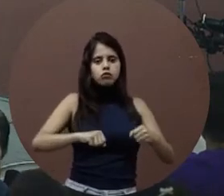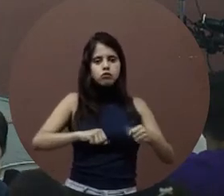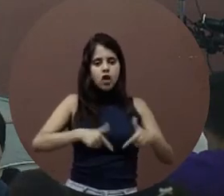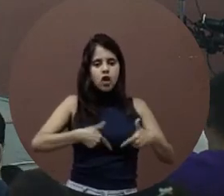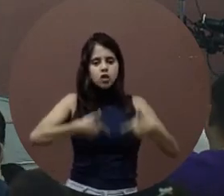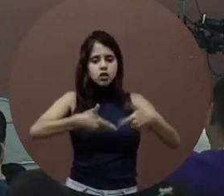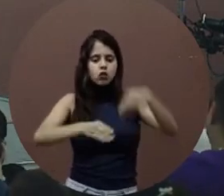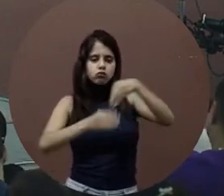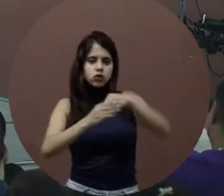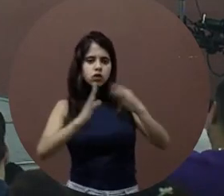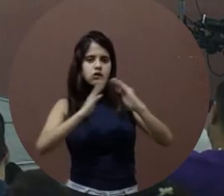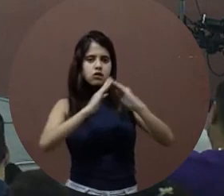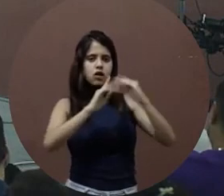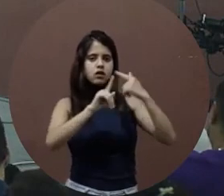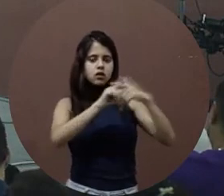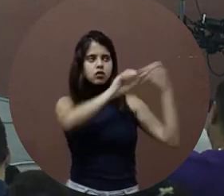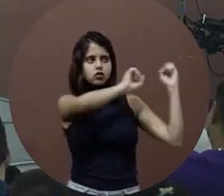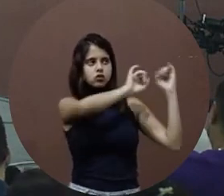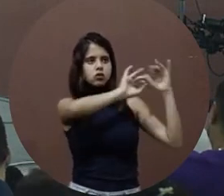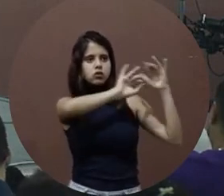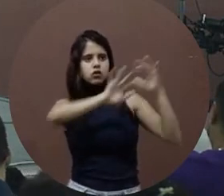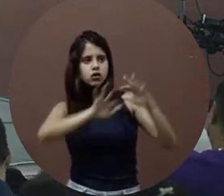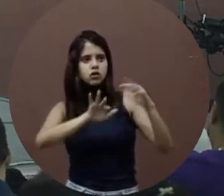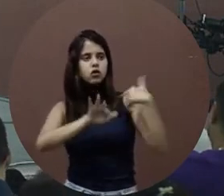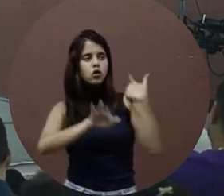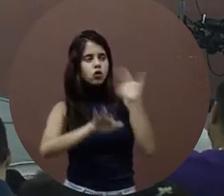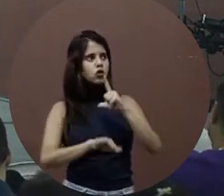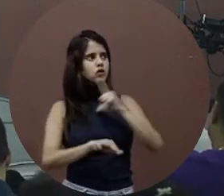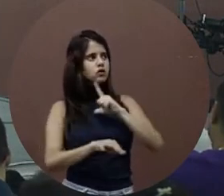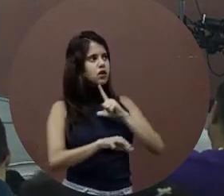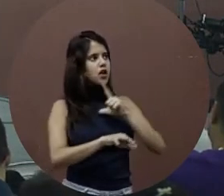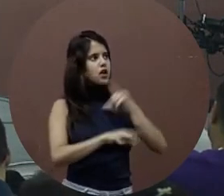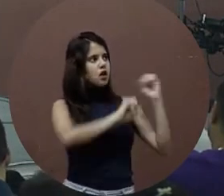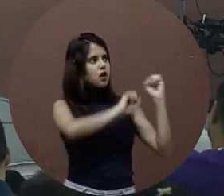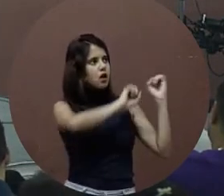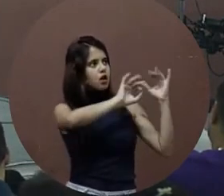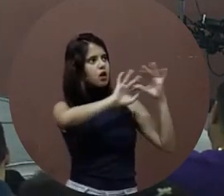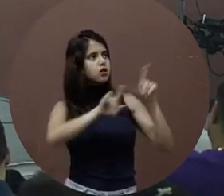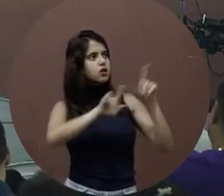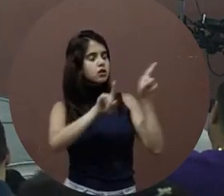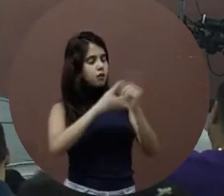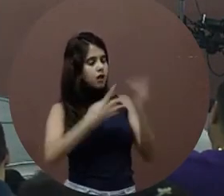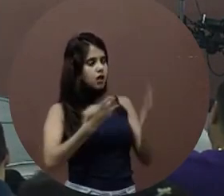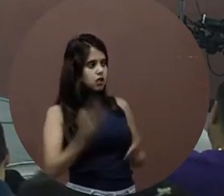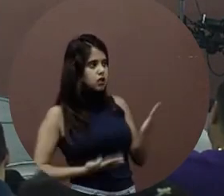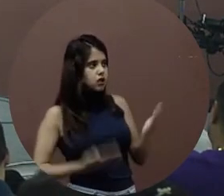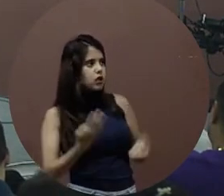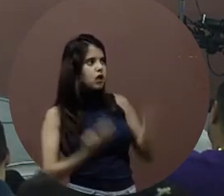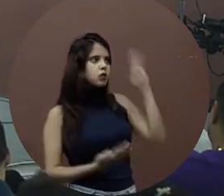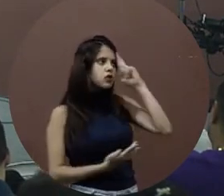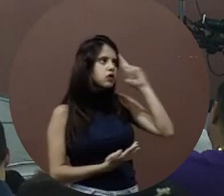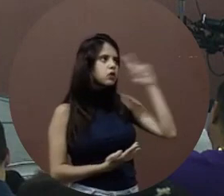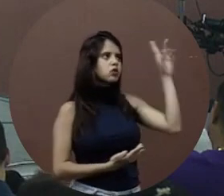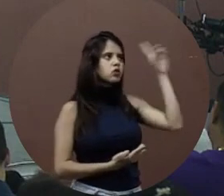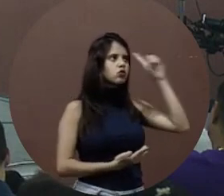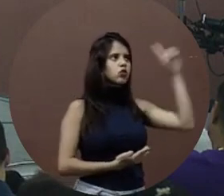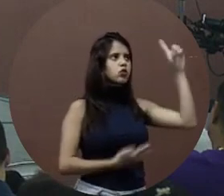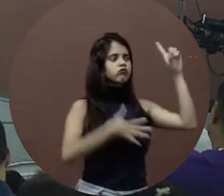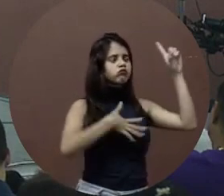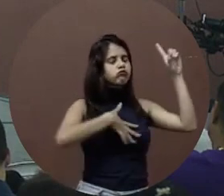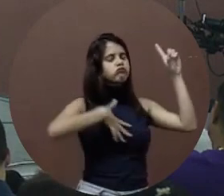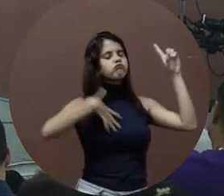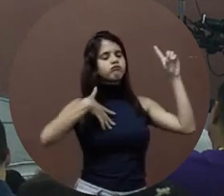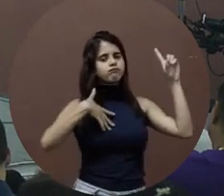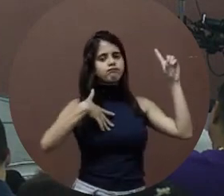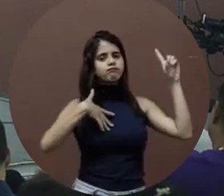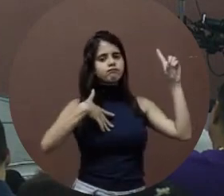Recebendo nós um reino inabalável, retenhamos a graça, pela qual sirvamos a Deus de modo agradável. Por meio dessa graça,